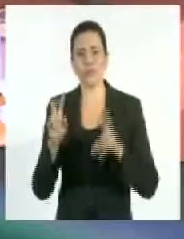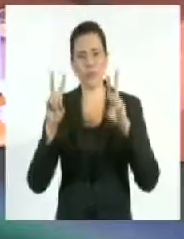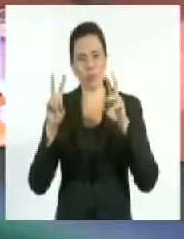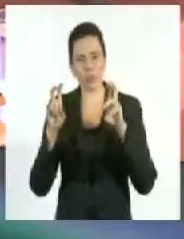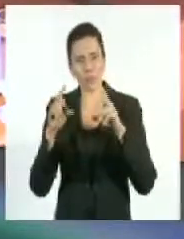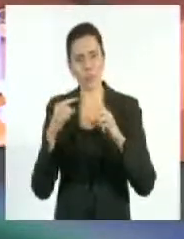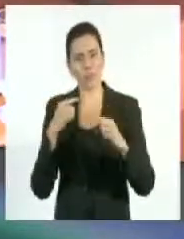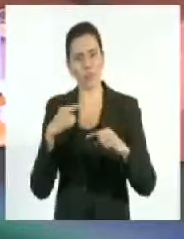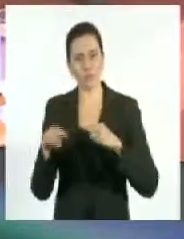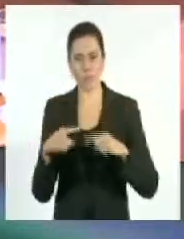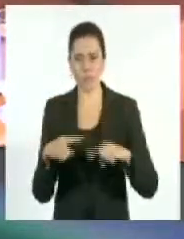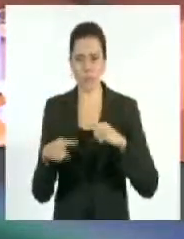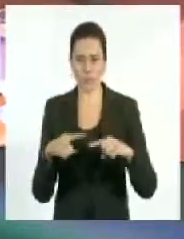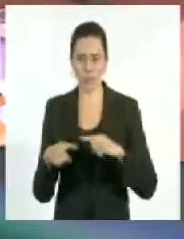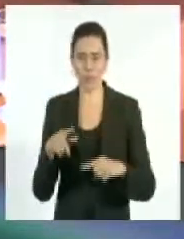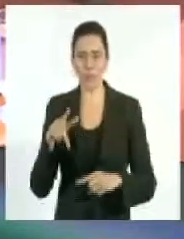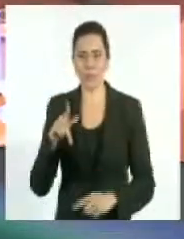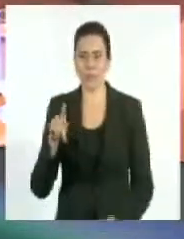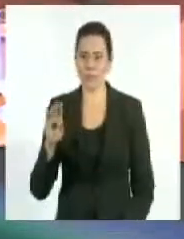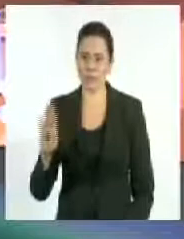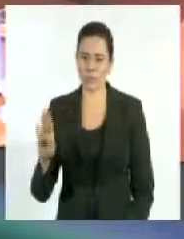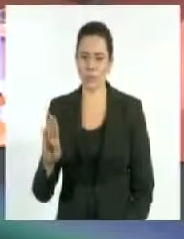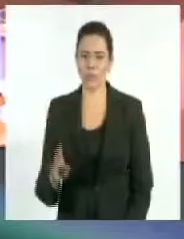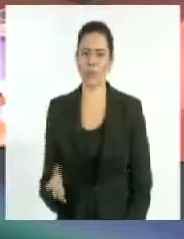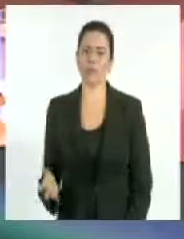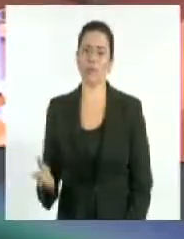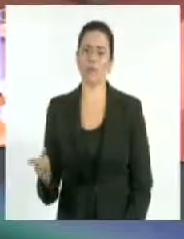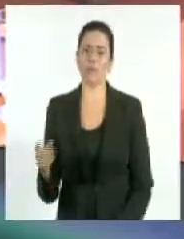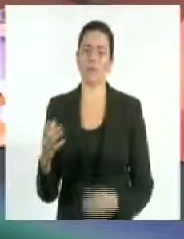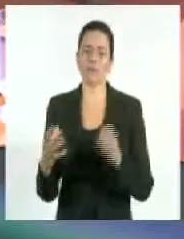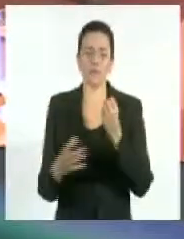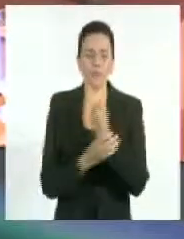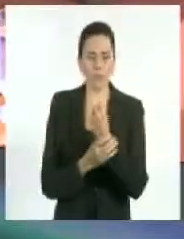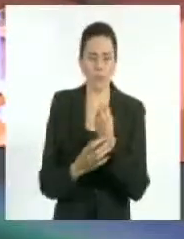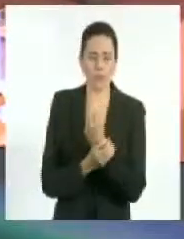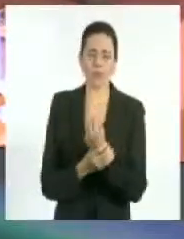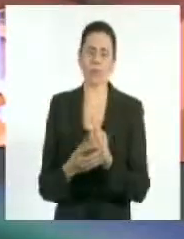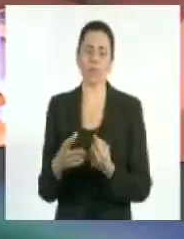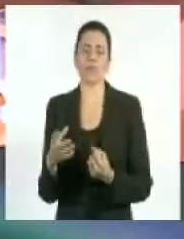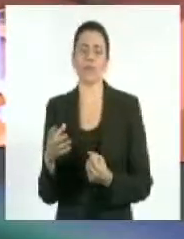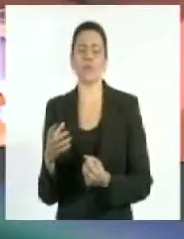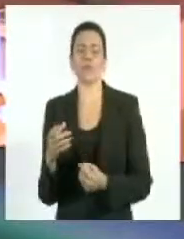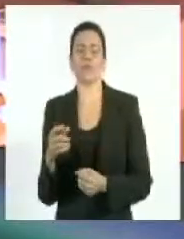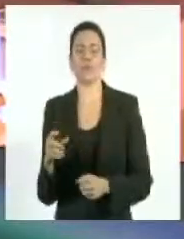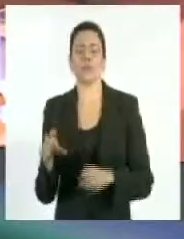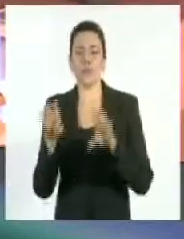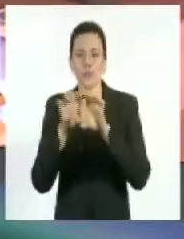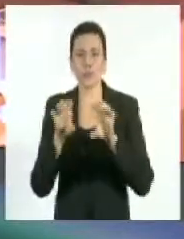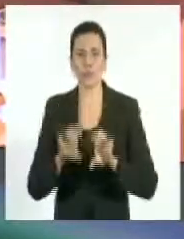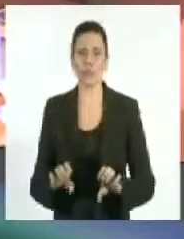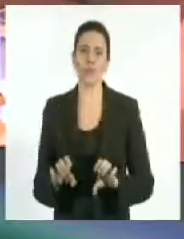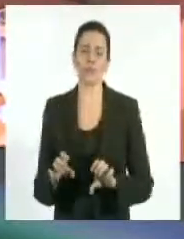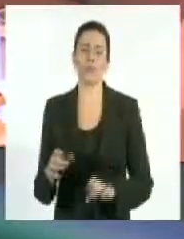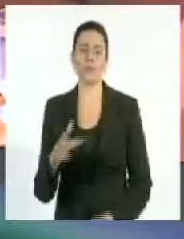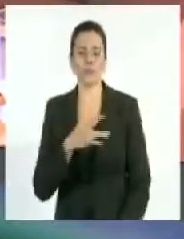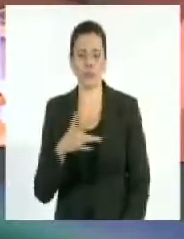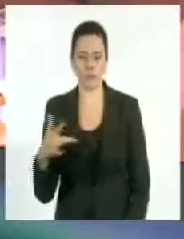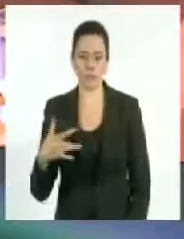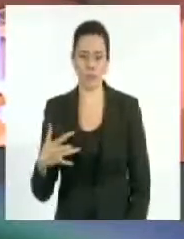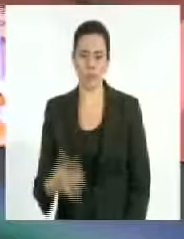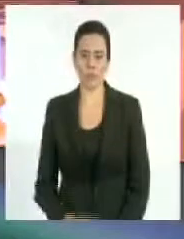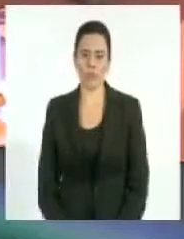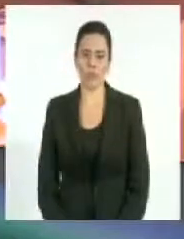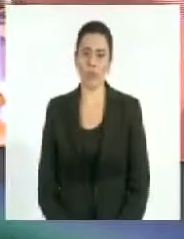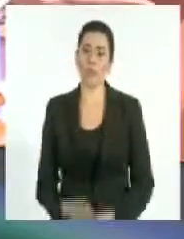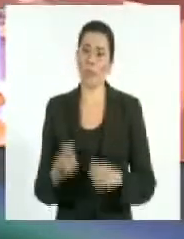segurança, na área de saúde, na área de infraestrutura, é necessário ter receitas